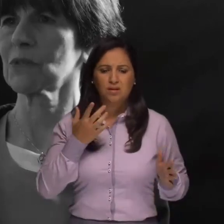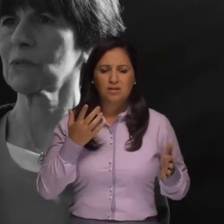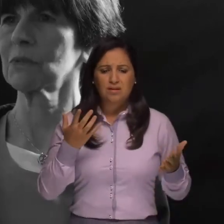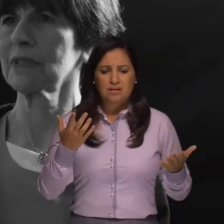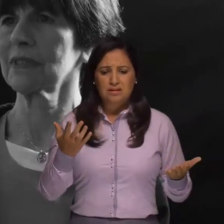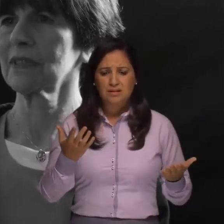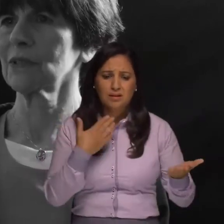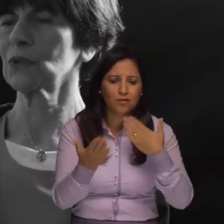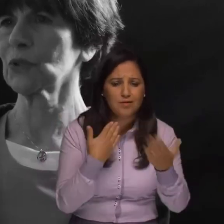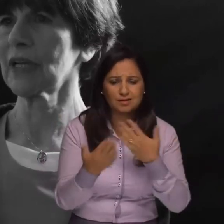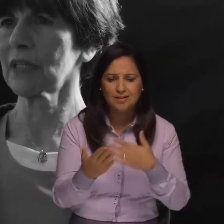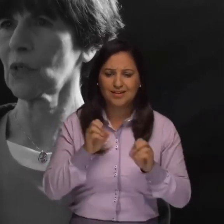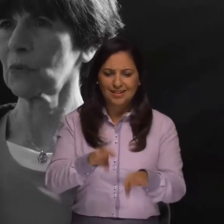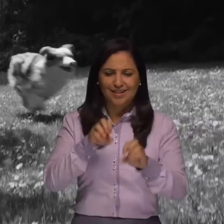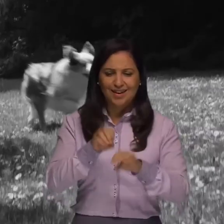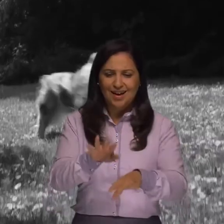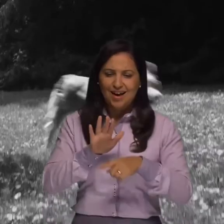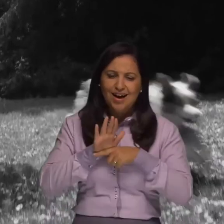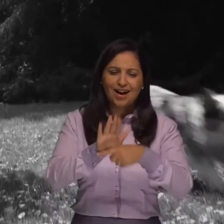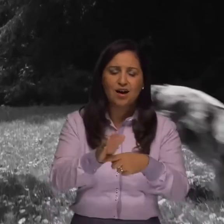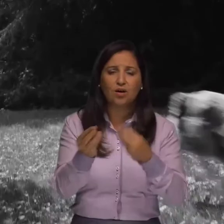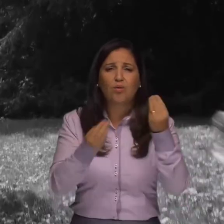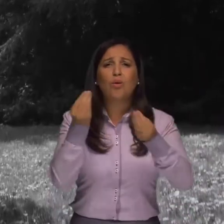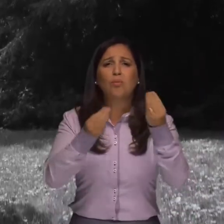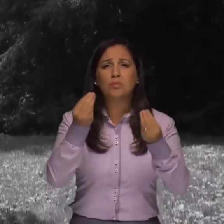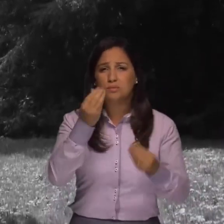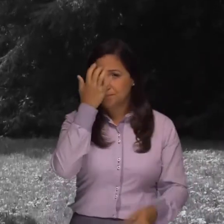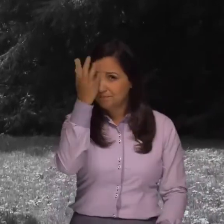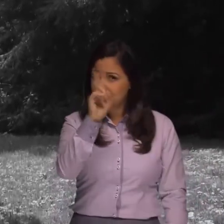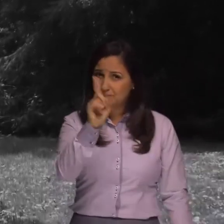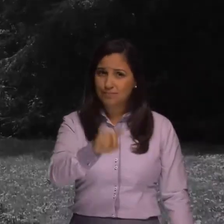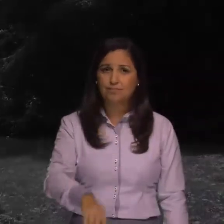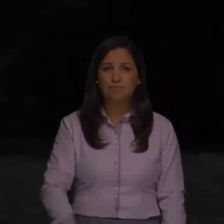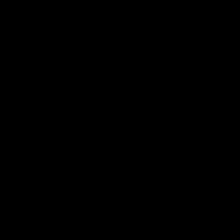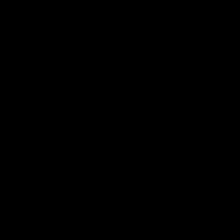aprender a lidar com isso, saber como ensiná-lo e como ajudá-lo.